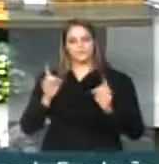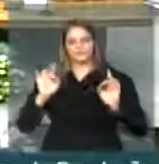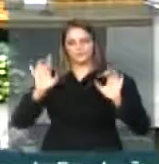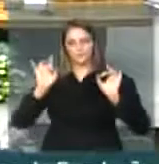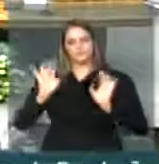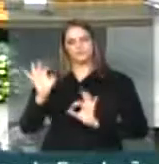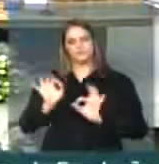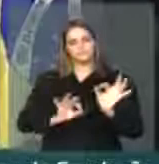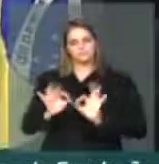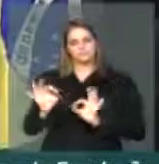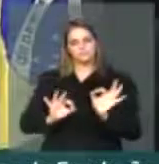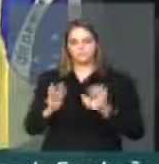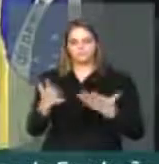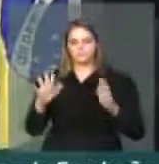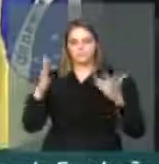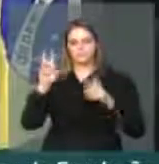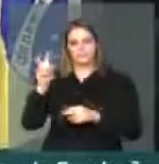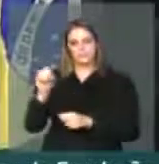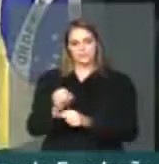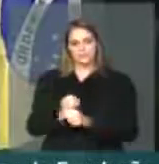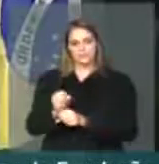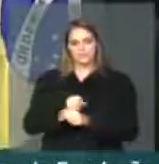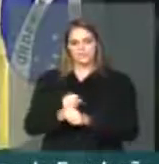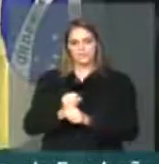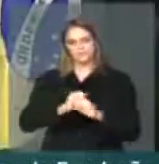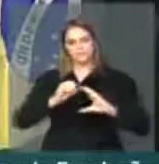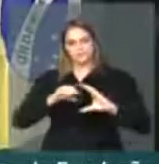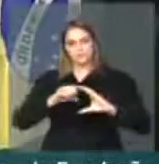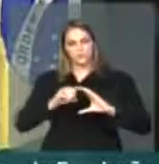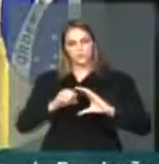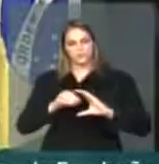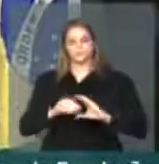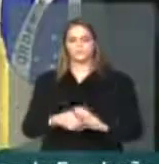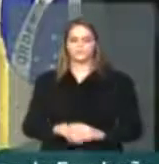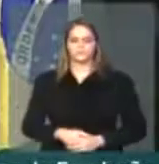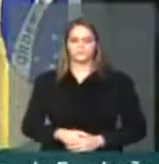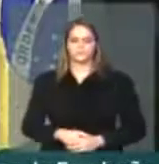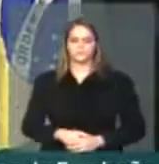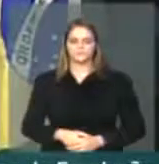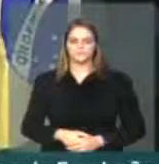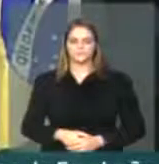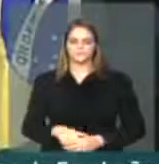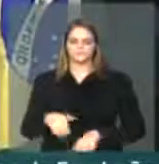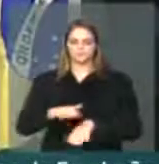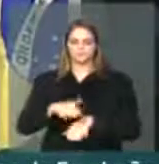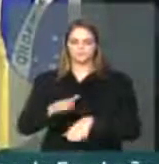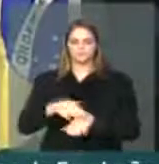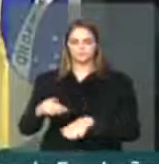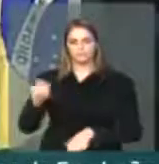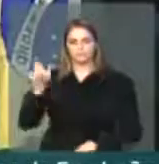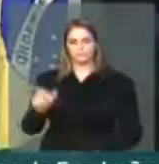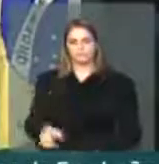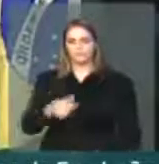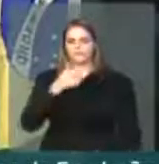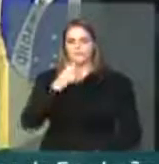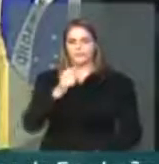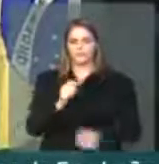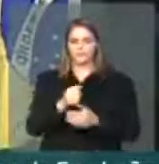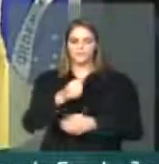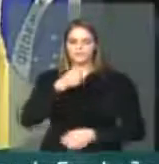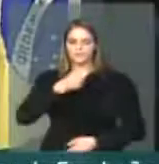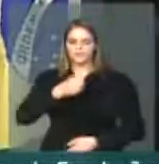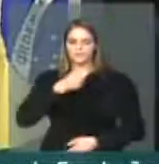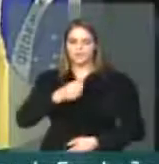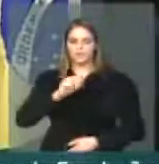aos 50 anos da Rede Globo de Televisão, obra do perseverante e incansável jornalista